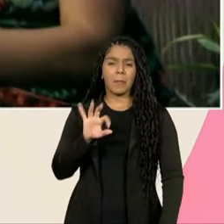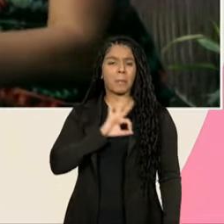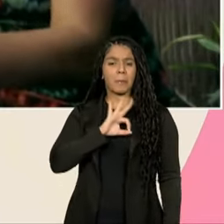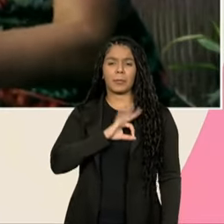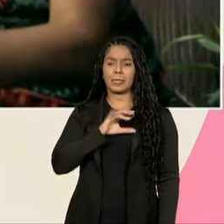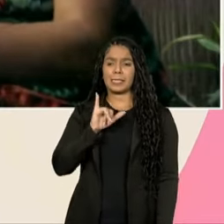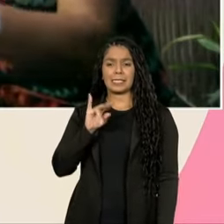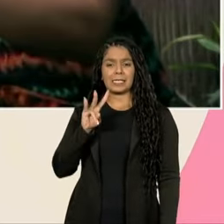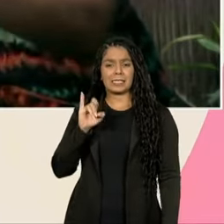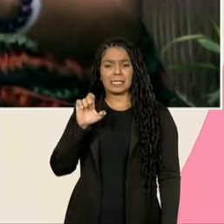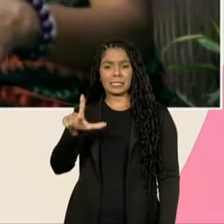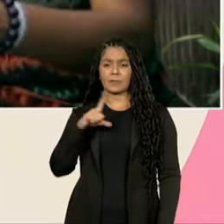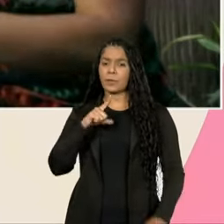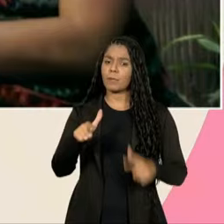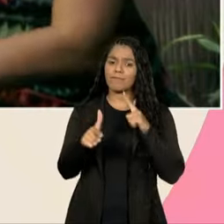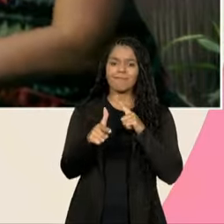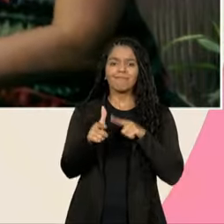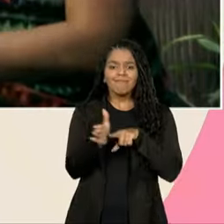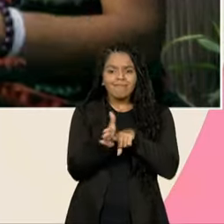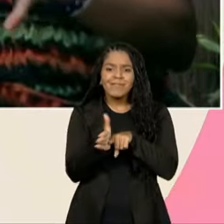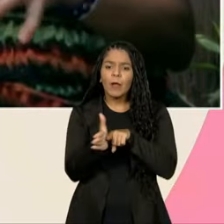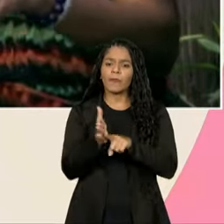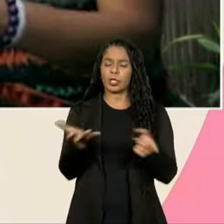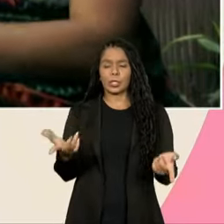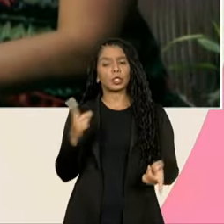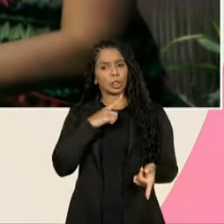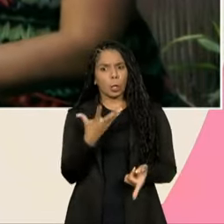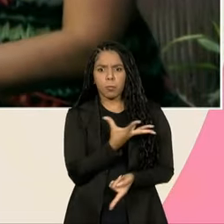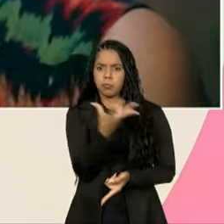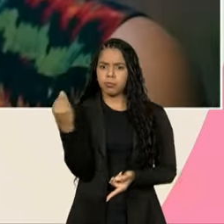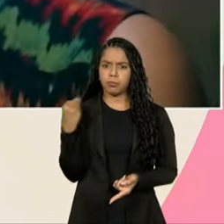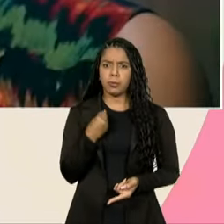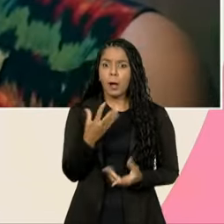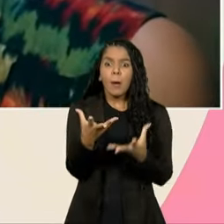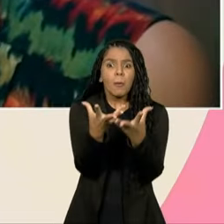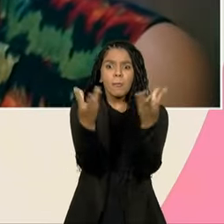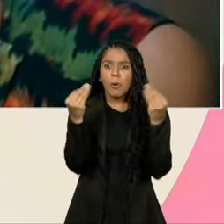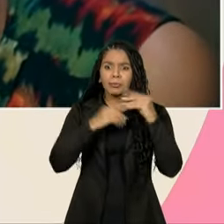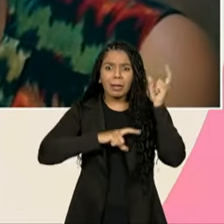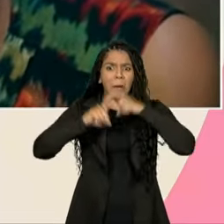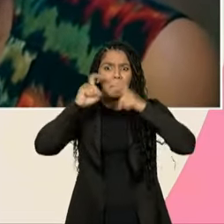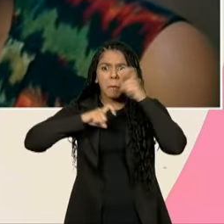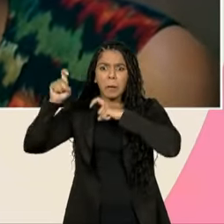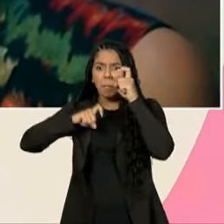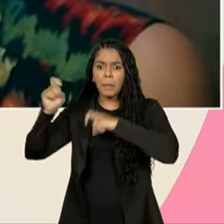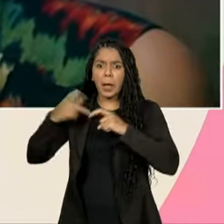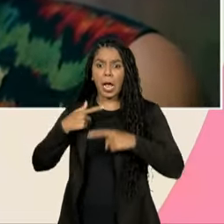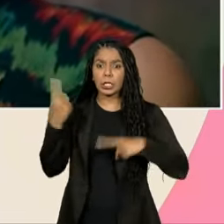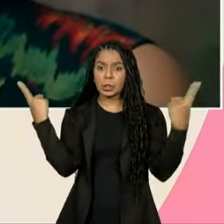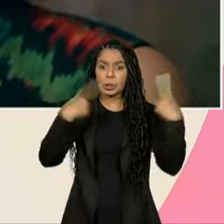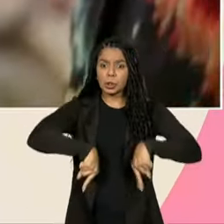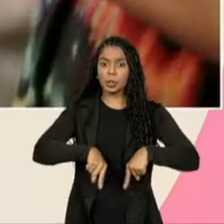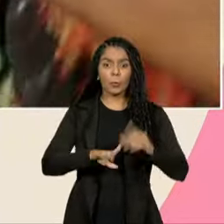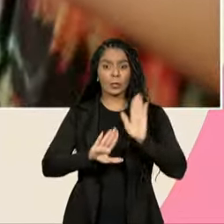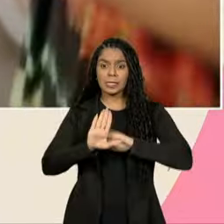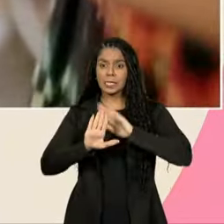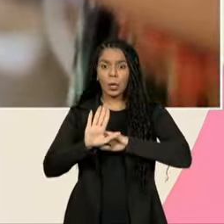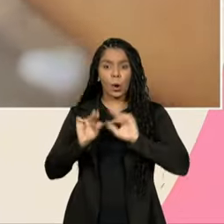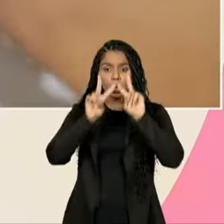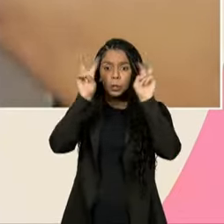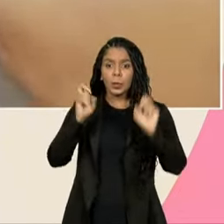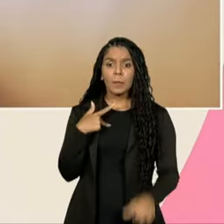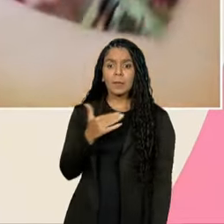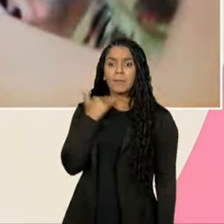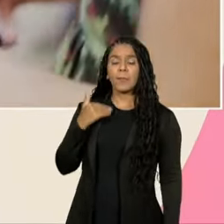tinha muito problema na investigação, mas era um mar de fake news e de disputa ideológica sobre a morte da Marielle que não tinha o menor